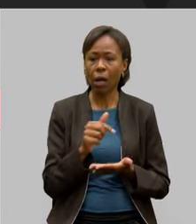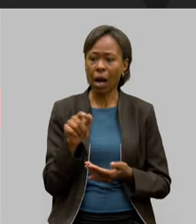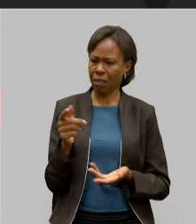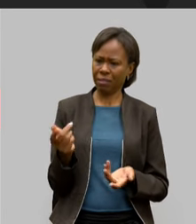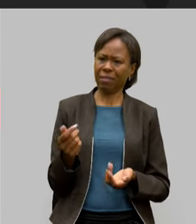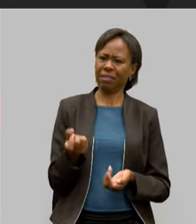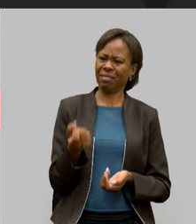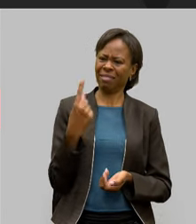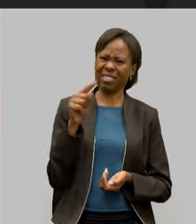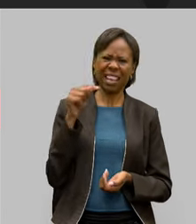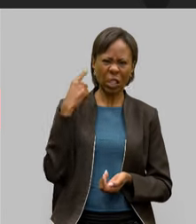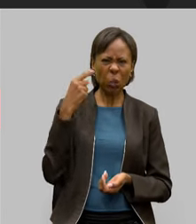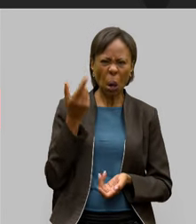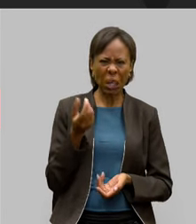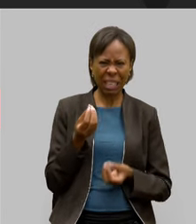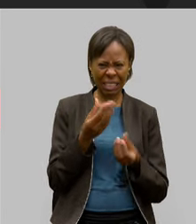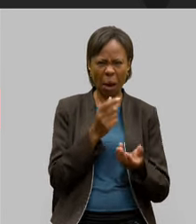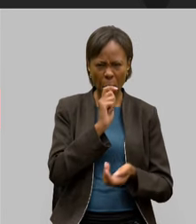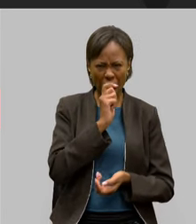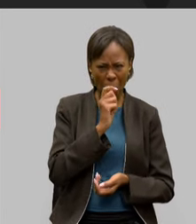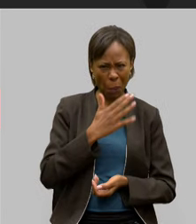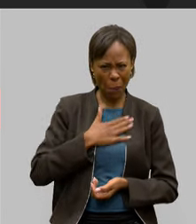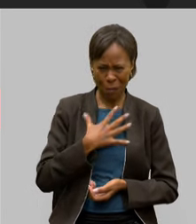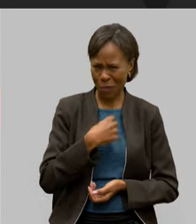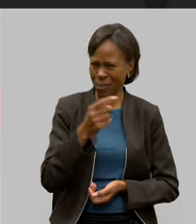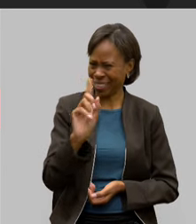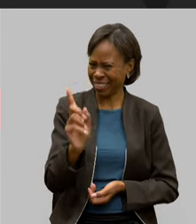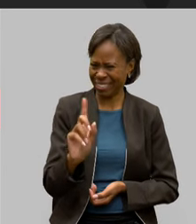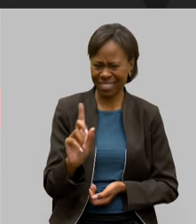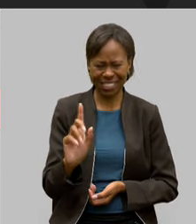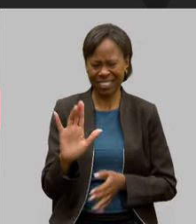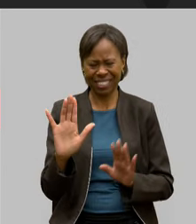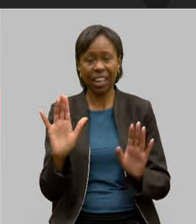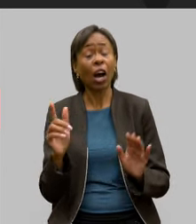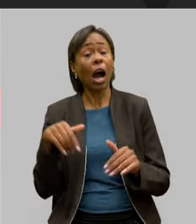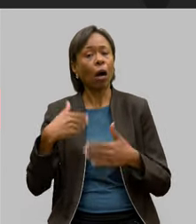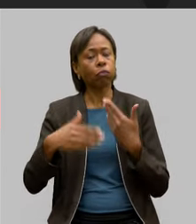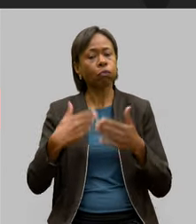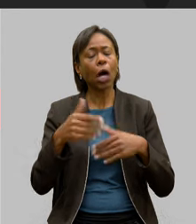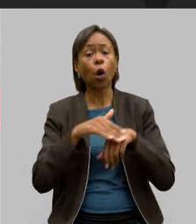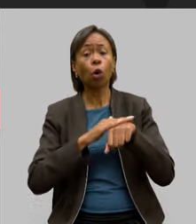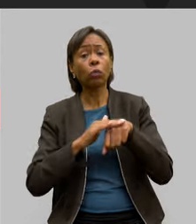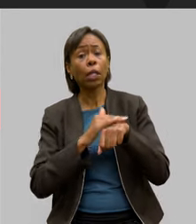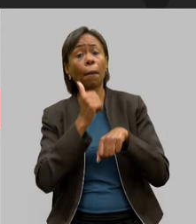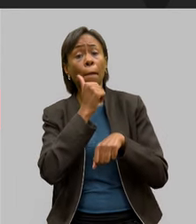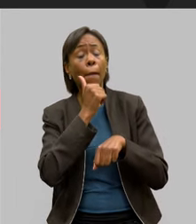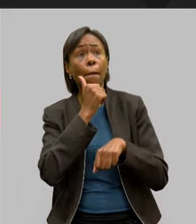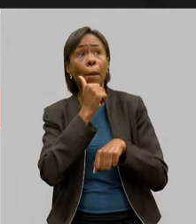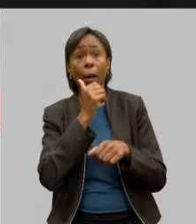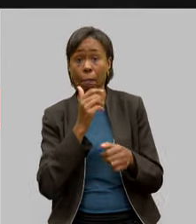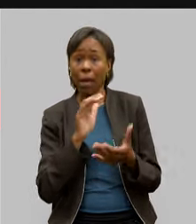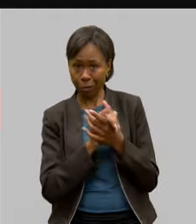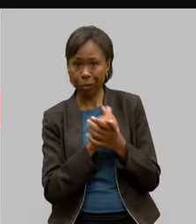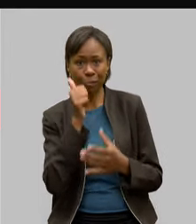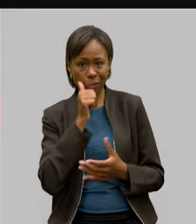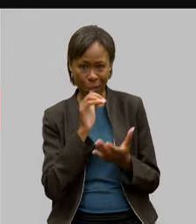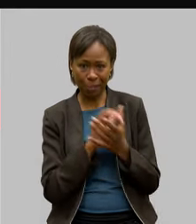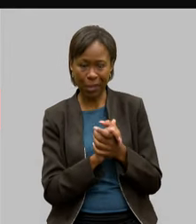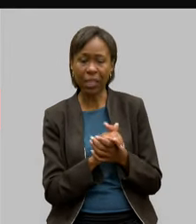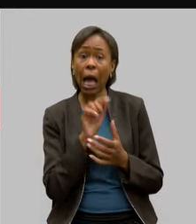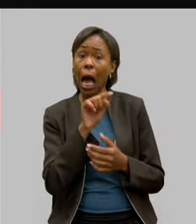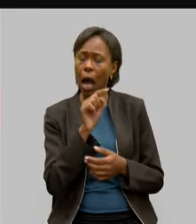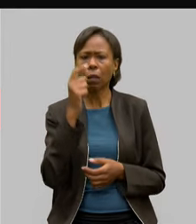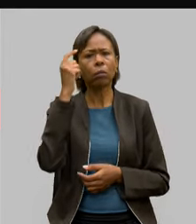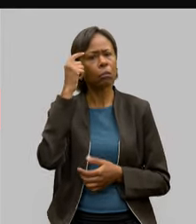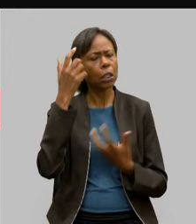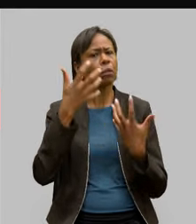V usar maconha no meu filho né tudo bem Aí deixei de um tempo mas conversando com a minha esposa ela começou a a a pensar justamente